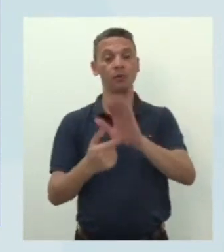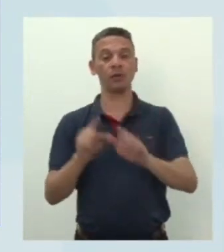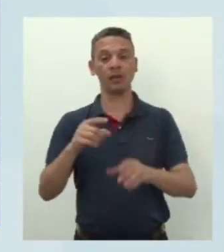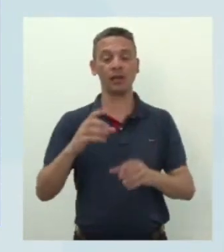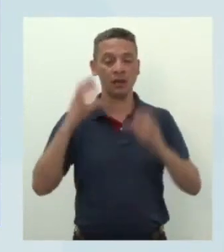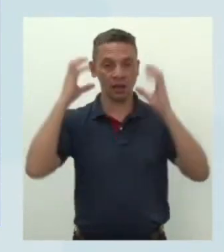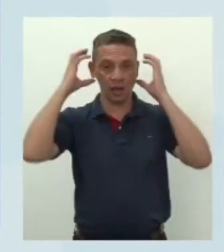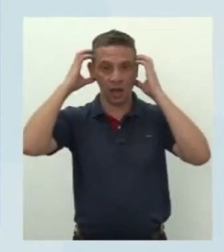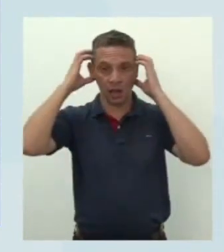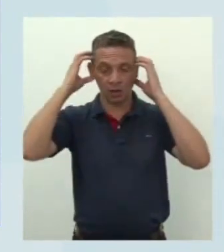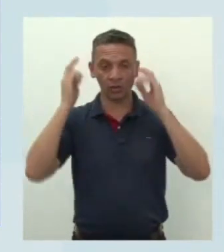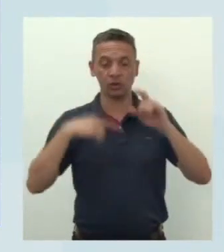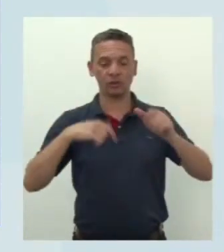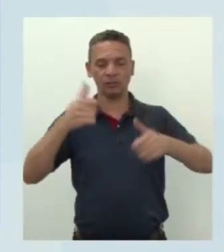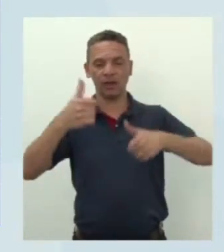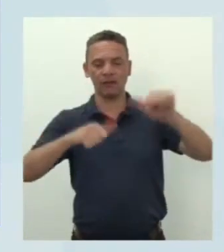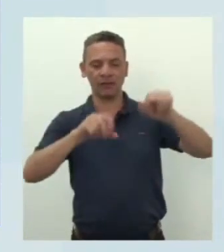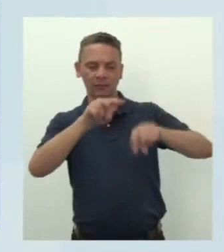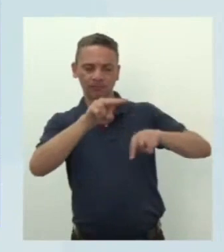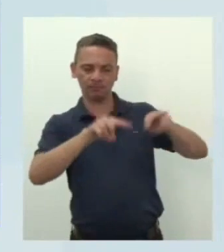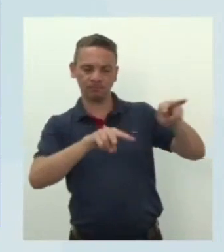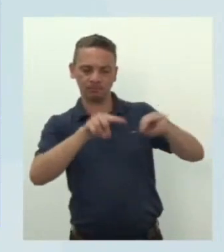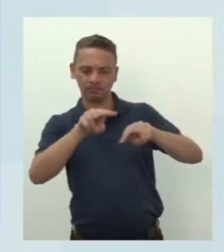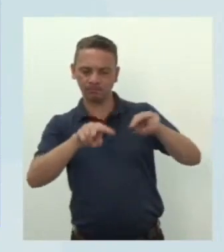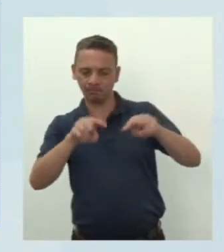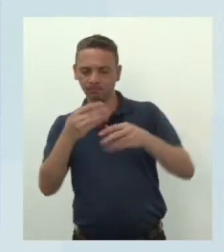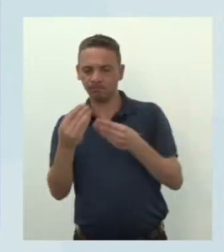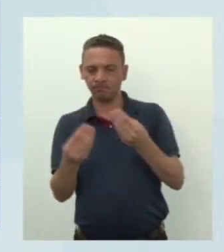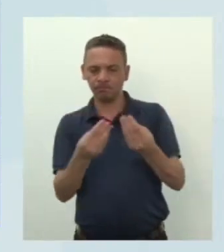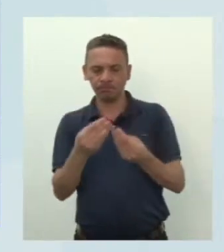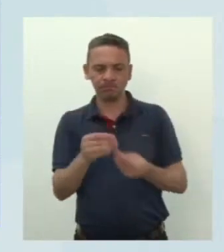nossa avaliação, ela seria processual, né?